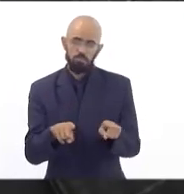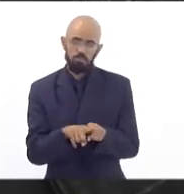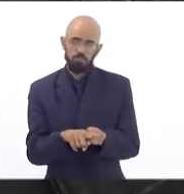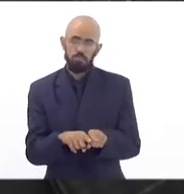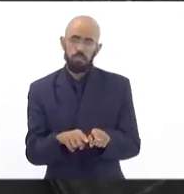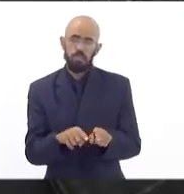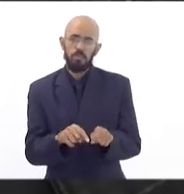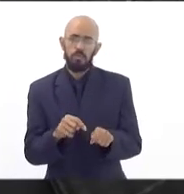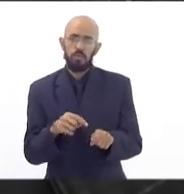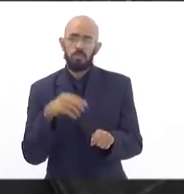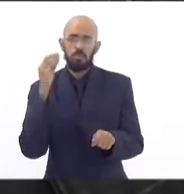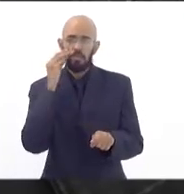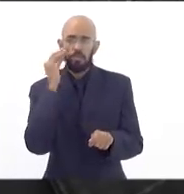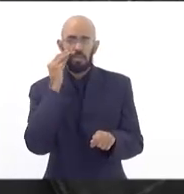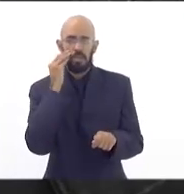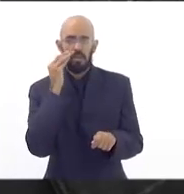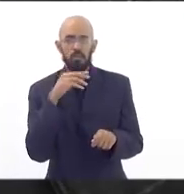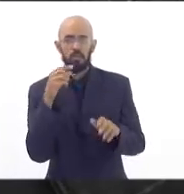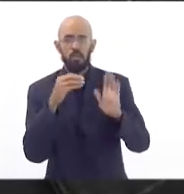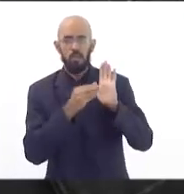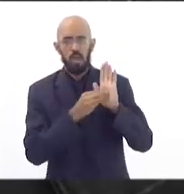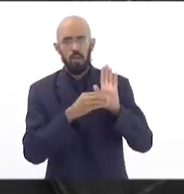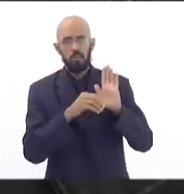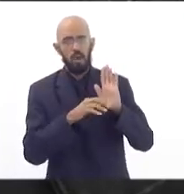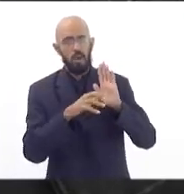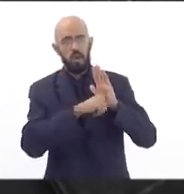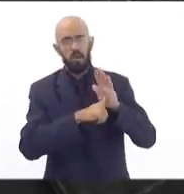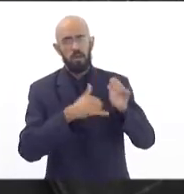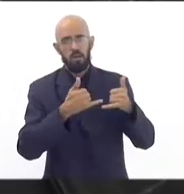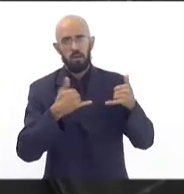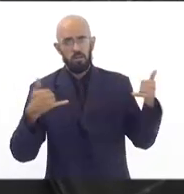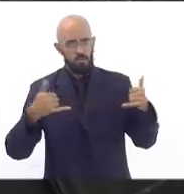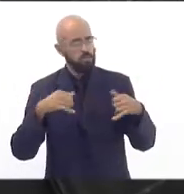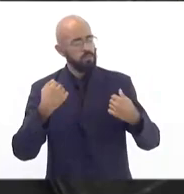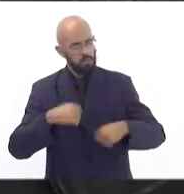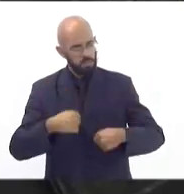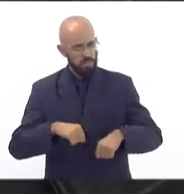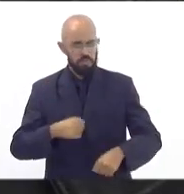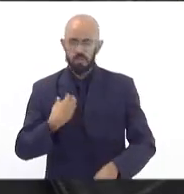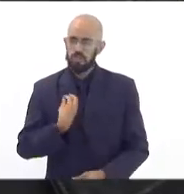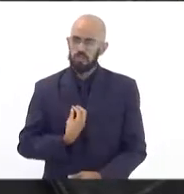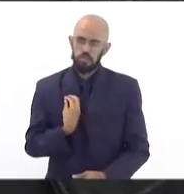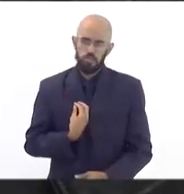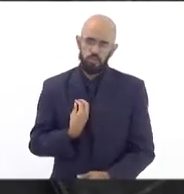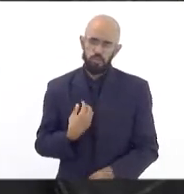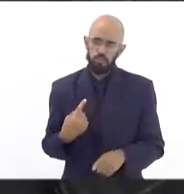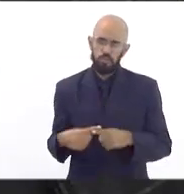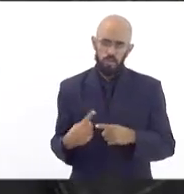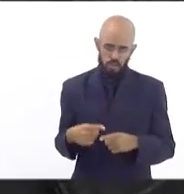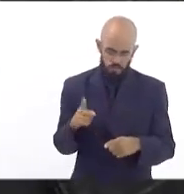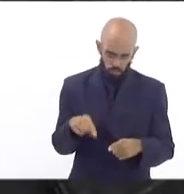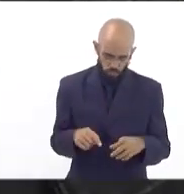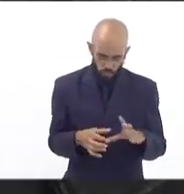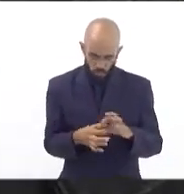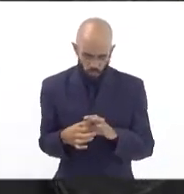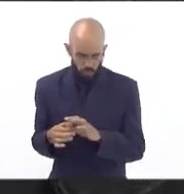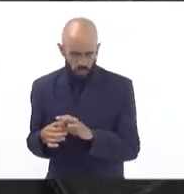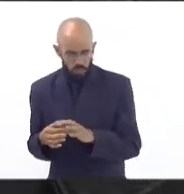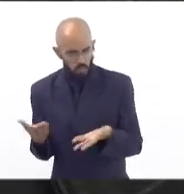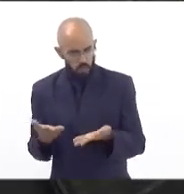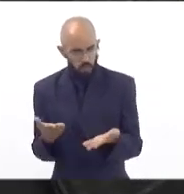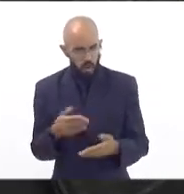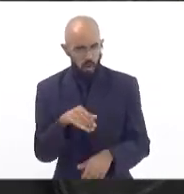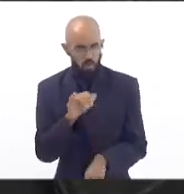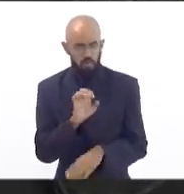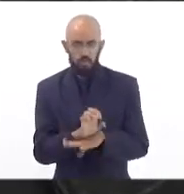whisky para acreditar Bolado lá questão de furto de cabos Porque isso tem que existir porque João a nova realidade no estado de Janeiro que